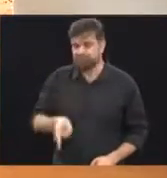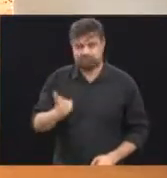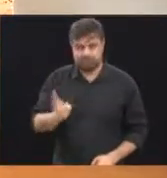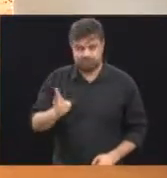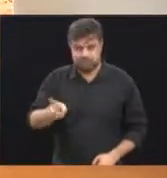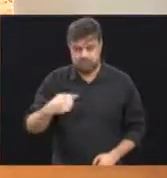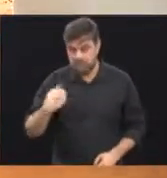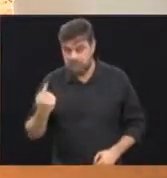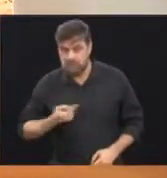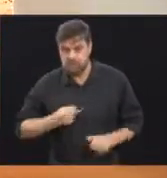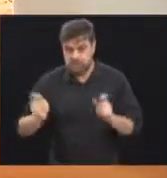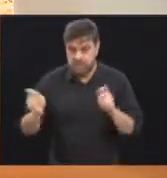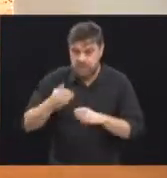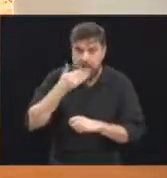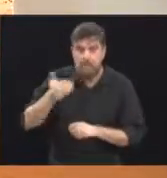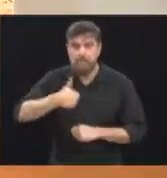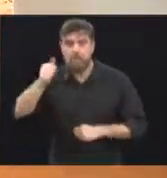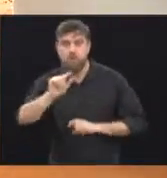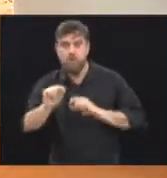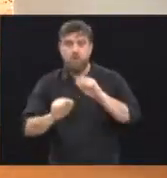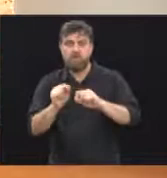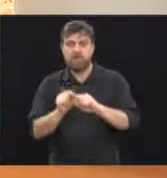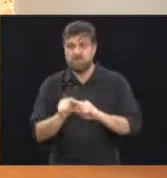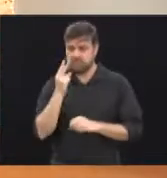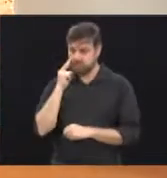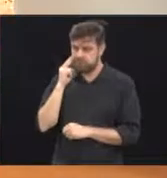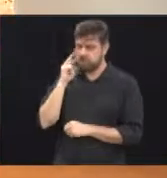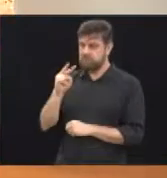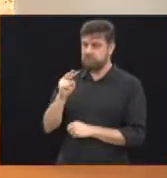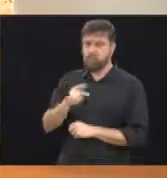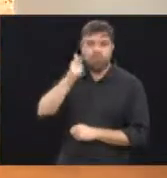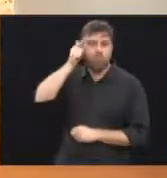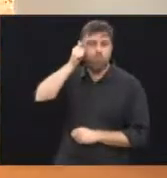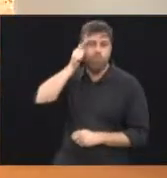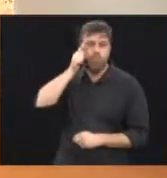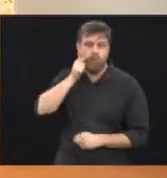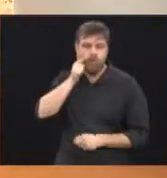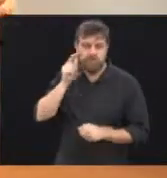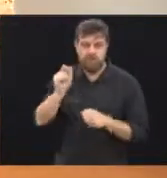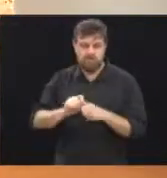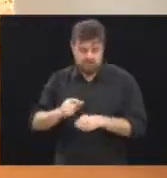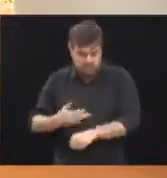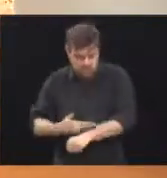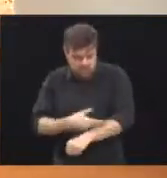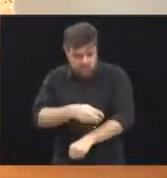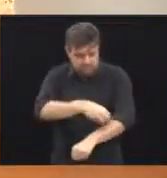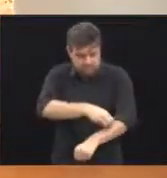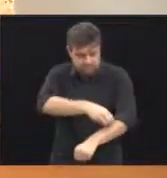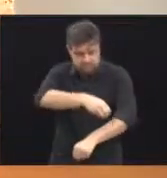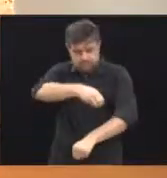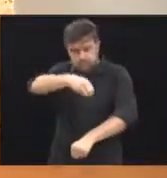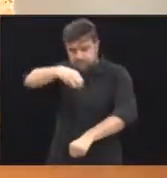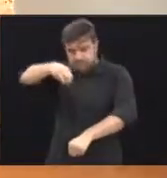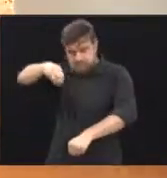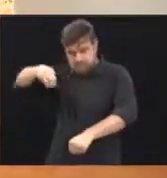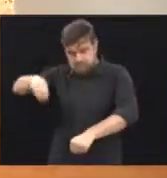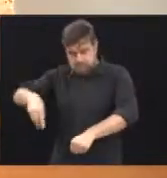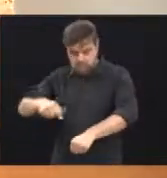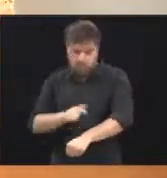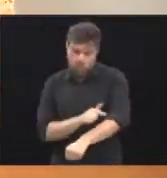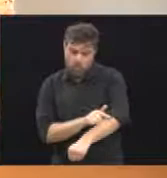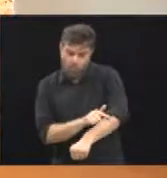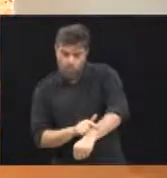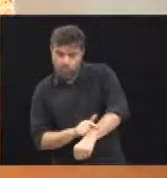que a gente tem como melhorar é o aspecto dessa cicatriz. Então, trocar uma cicatriz hipertrófica ou um queloide por